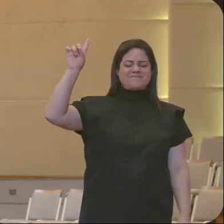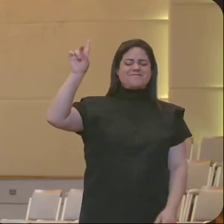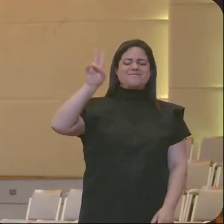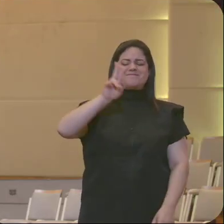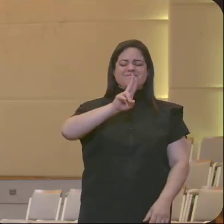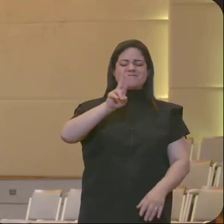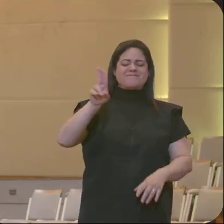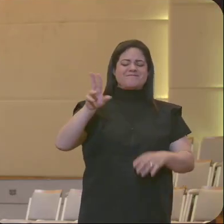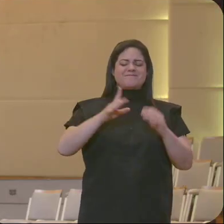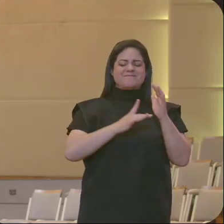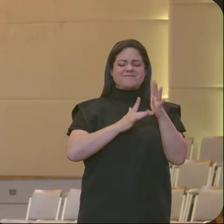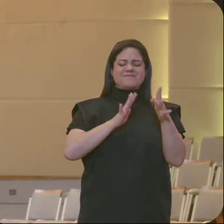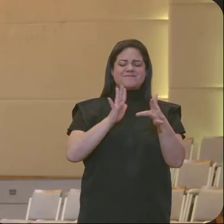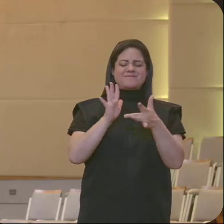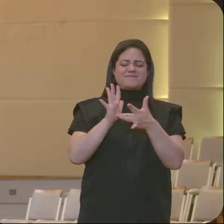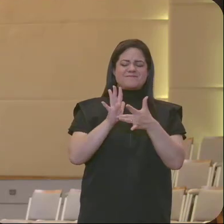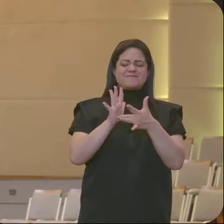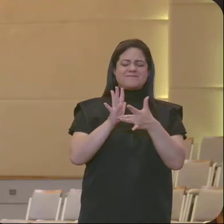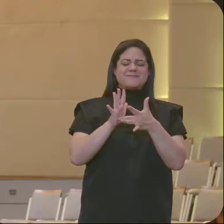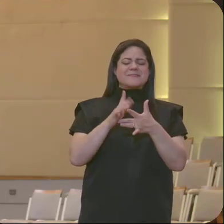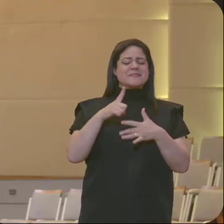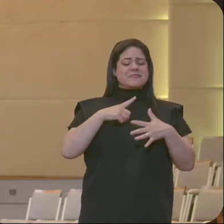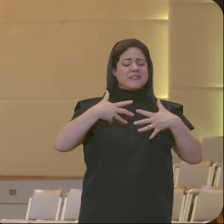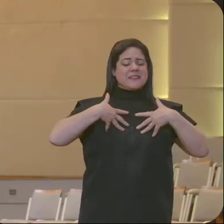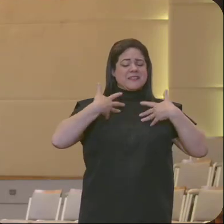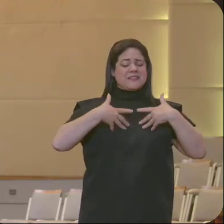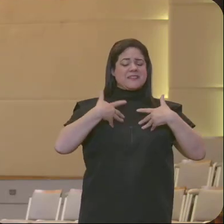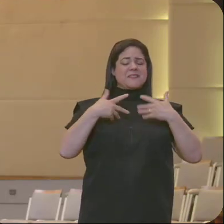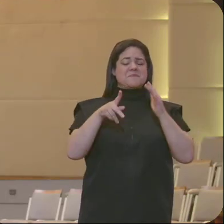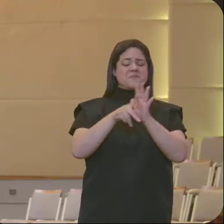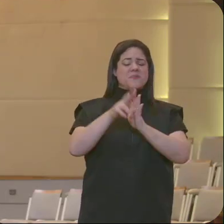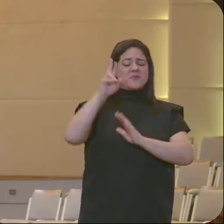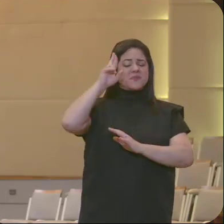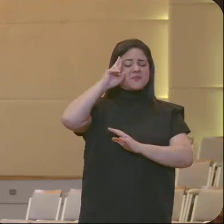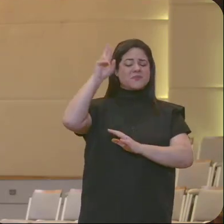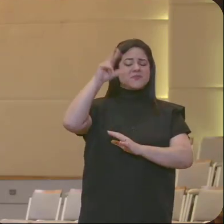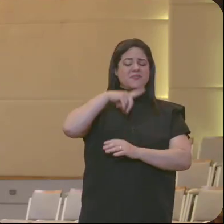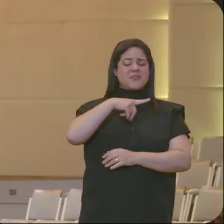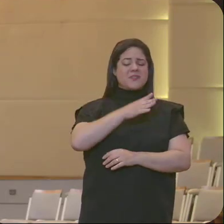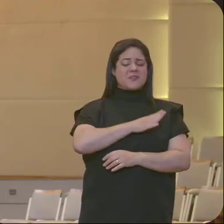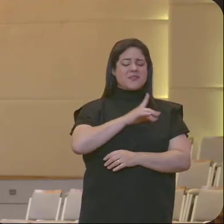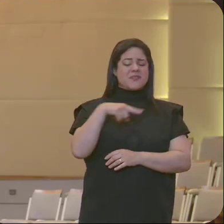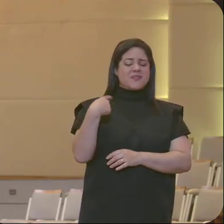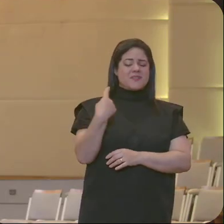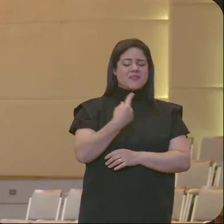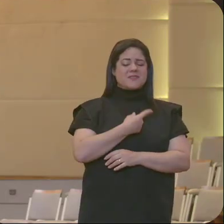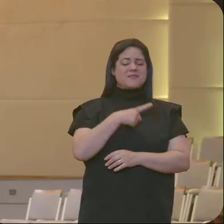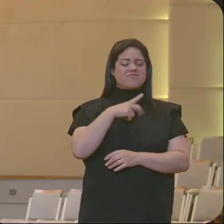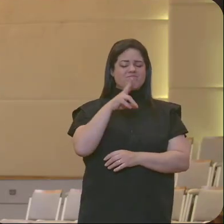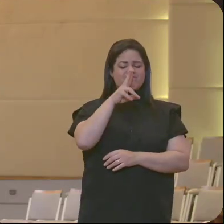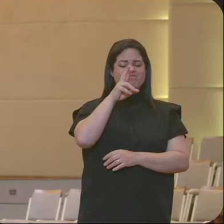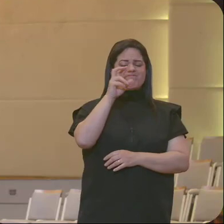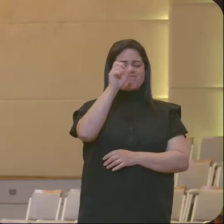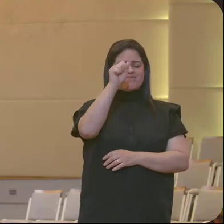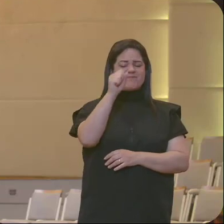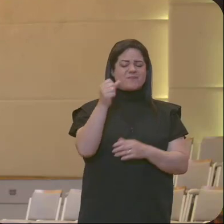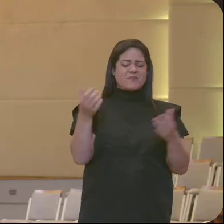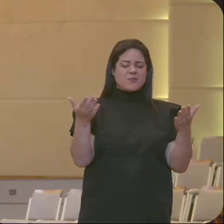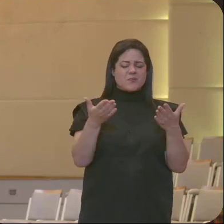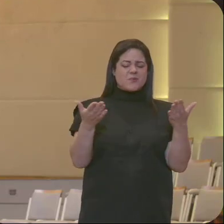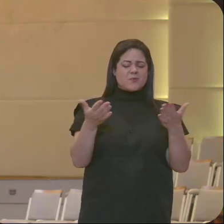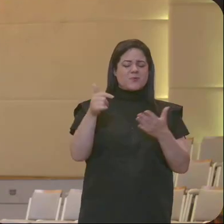de Jesus. E que essa alegria do Senhor derramada dos nossos corações seja a nossa força, Pai, hoje